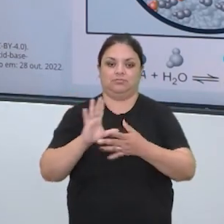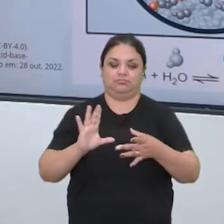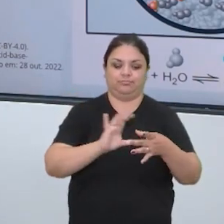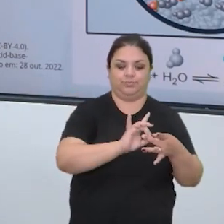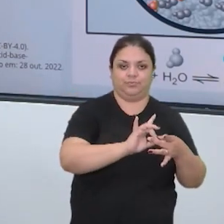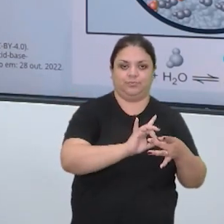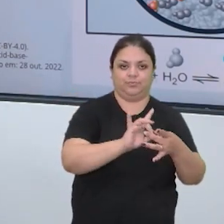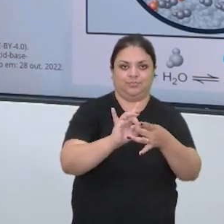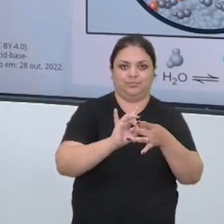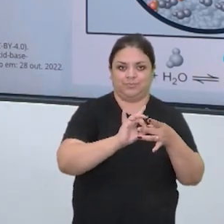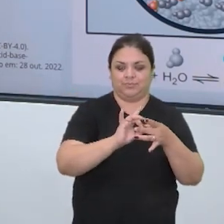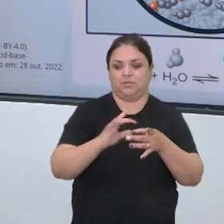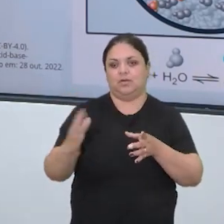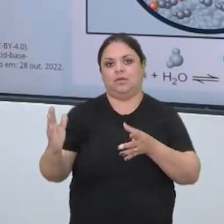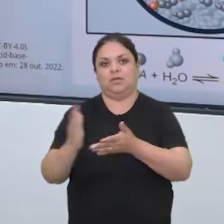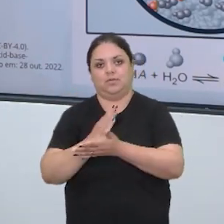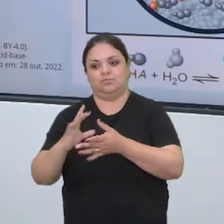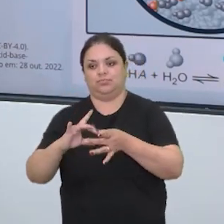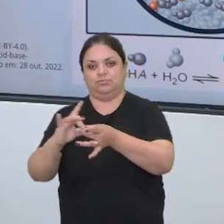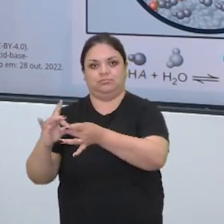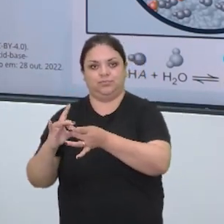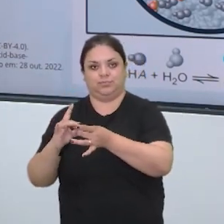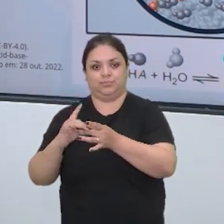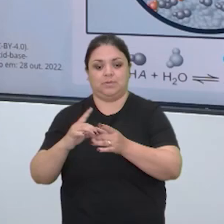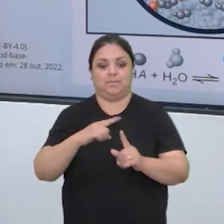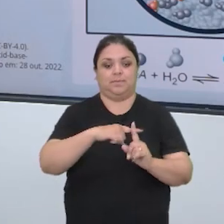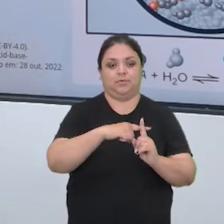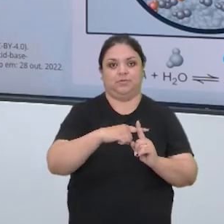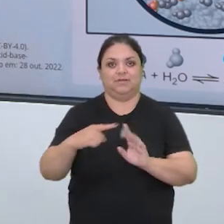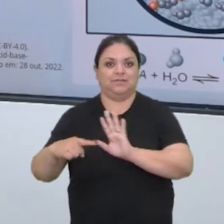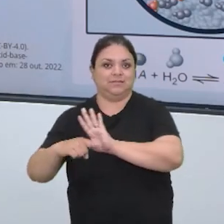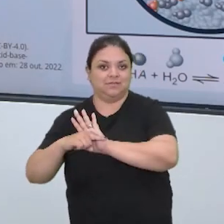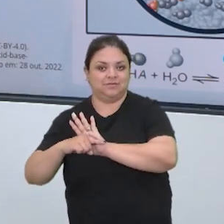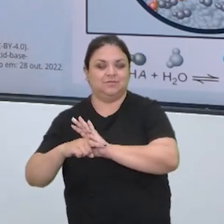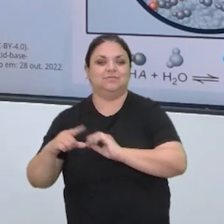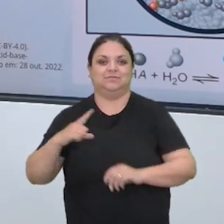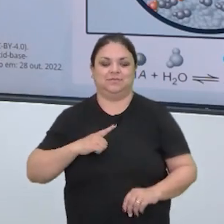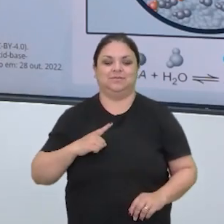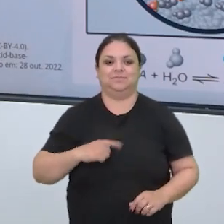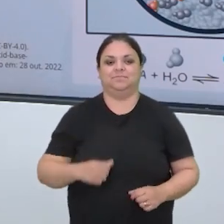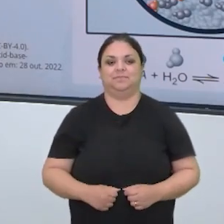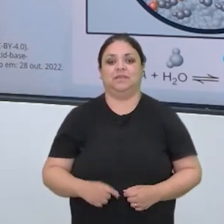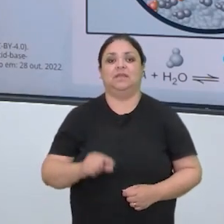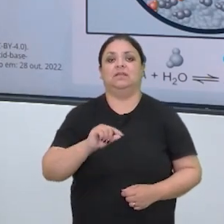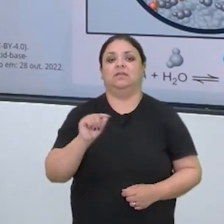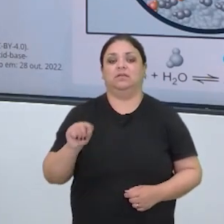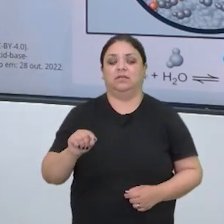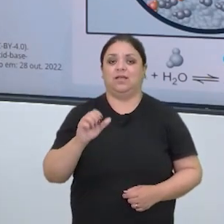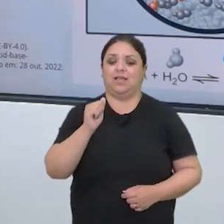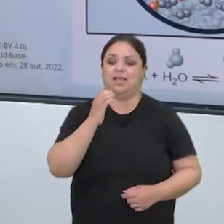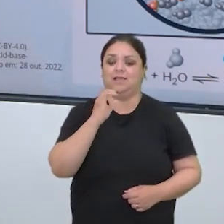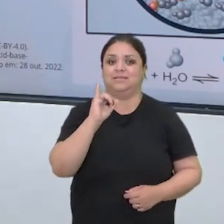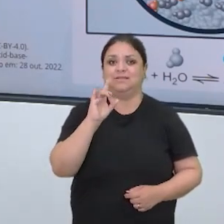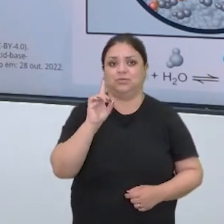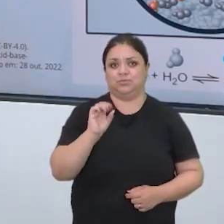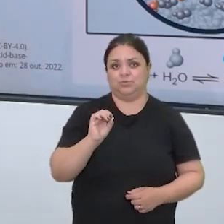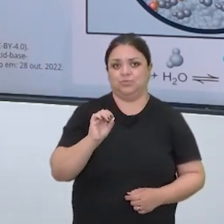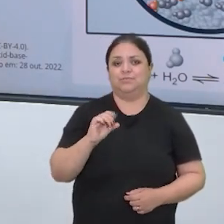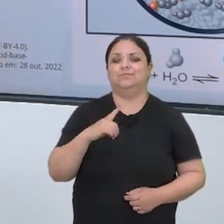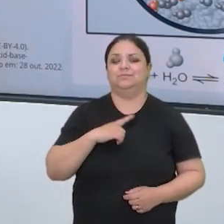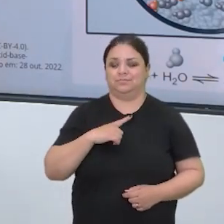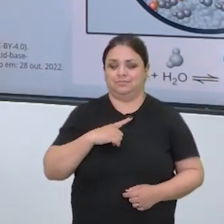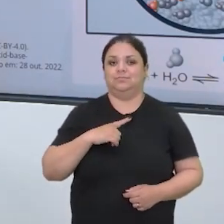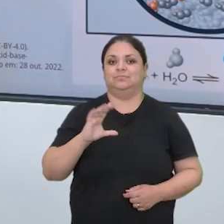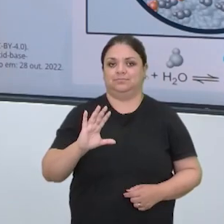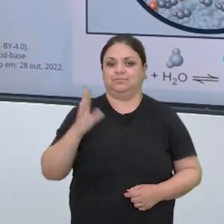outro, uma espécie fica positiva e a outra fica negativa. Quem são geralmente essas espécies? Os ácidos que a gente estuda, tá?